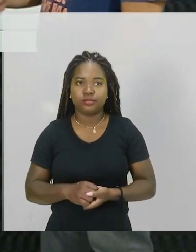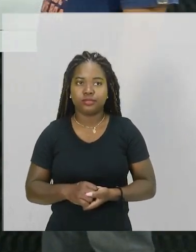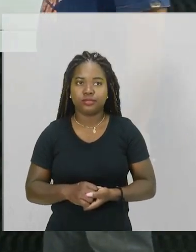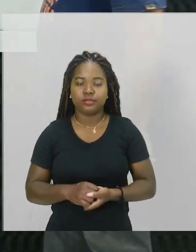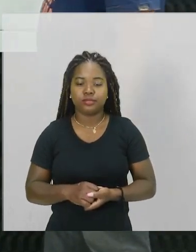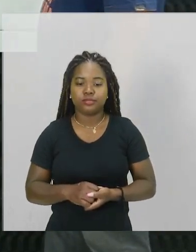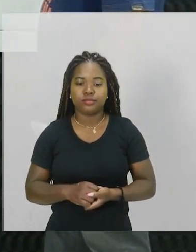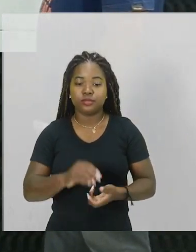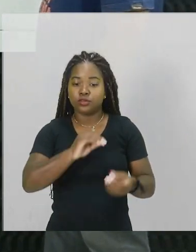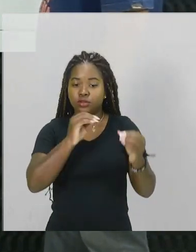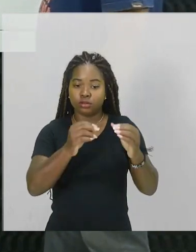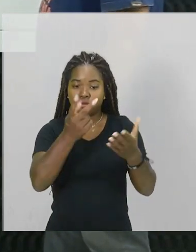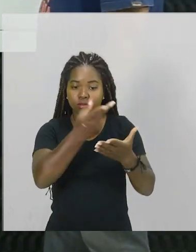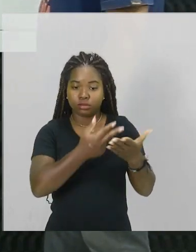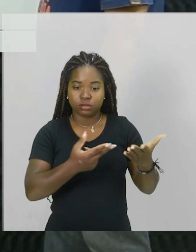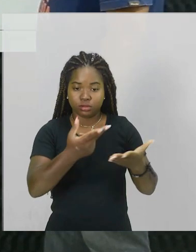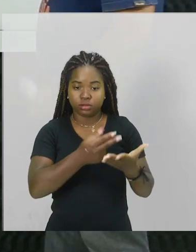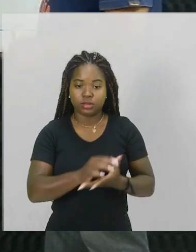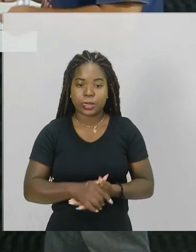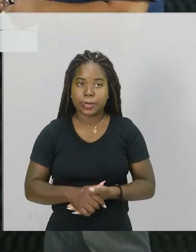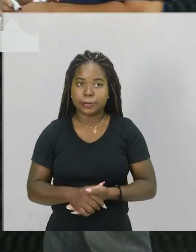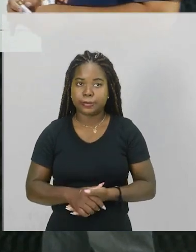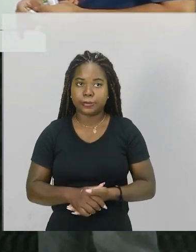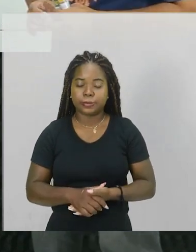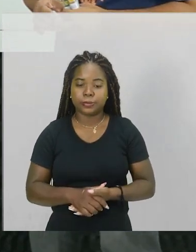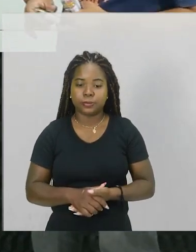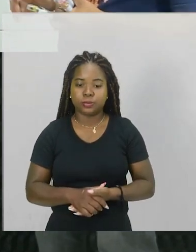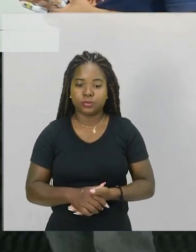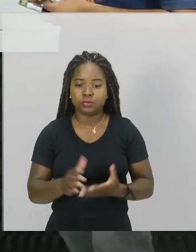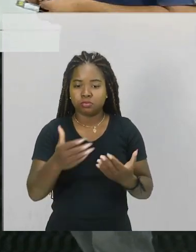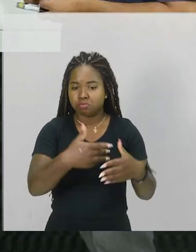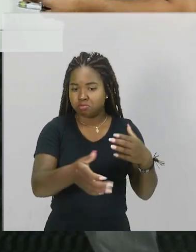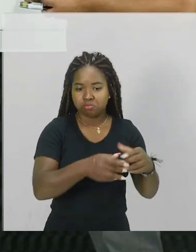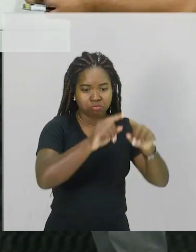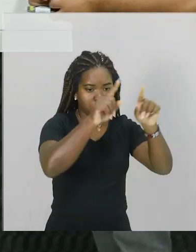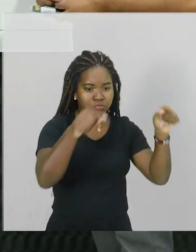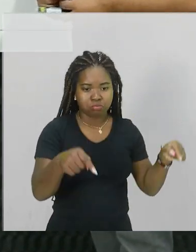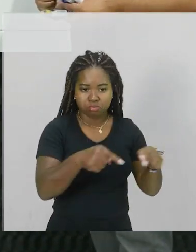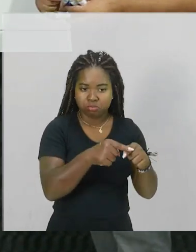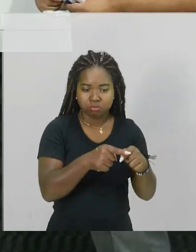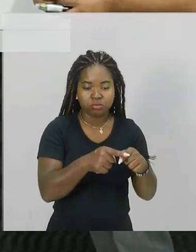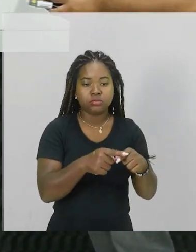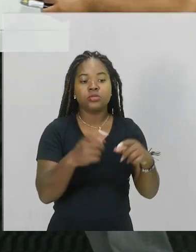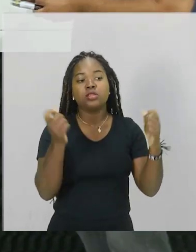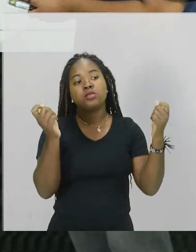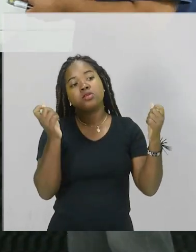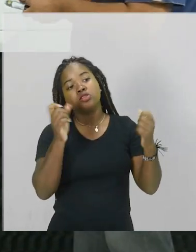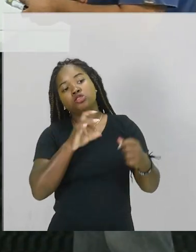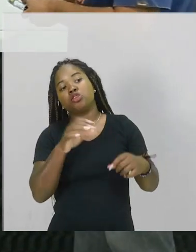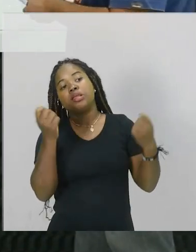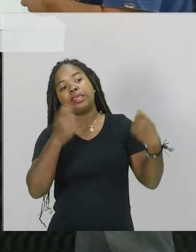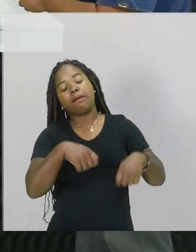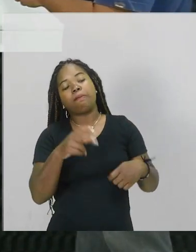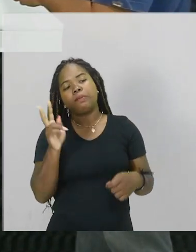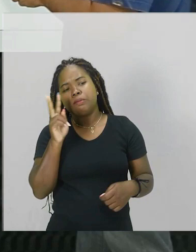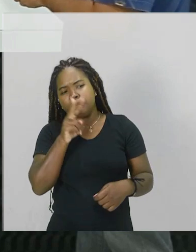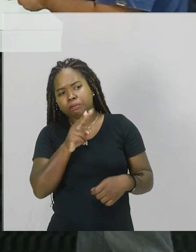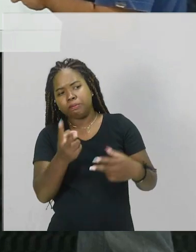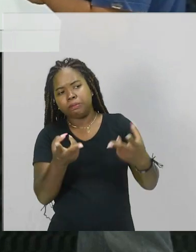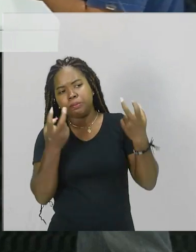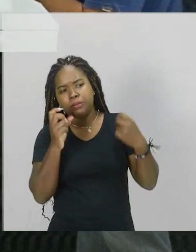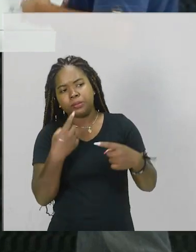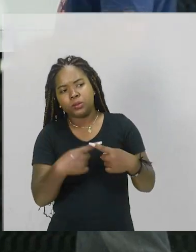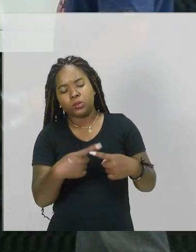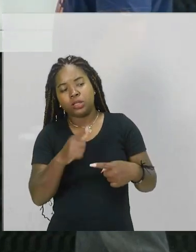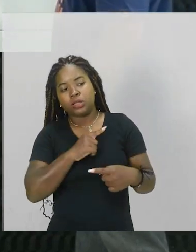objeto qualquer. Esse objeto ele só consegue ser visto porque nós temos a